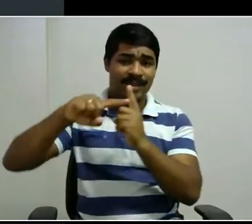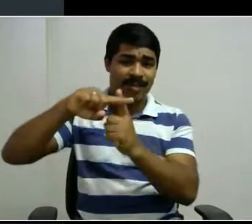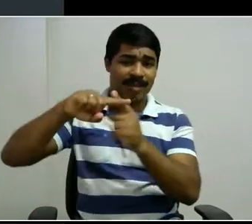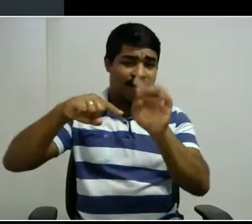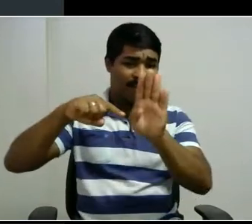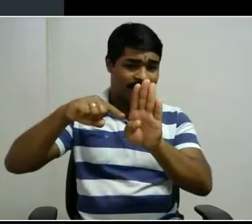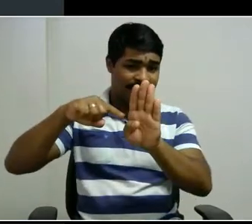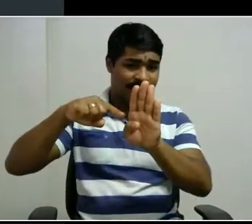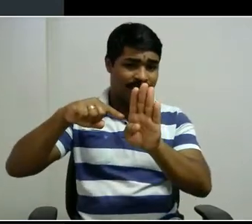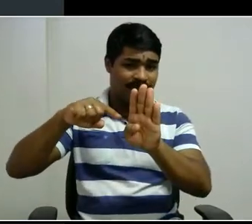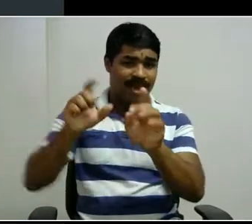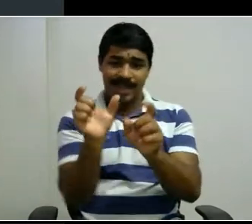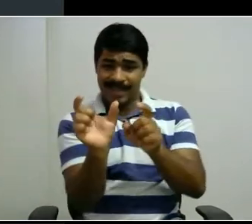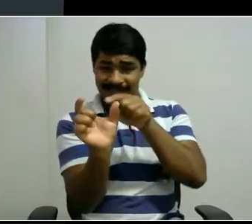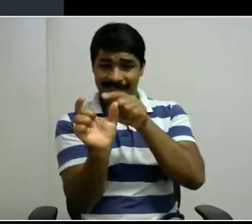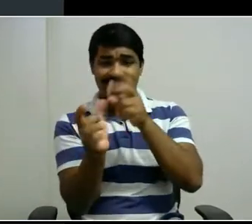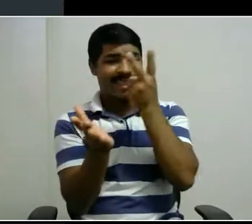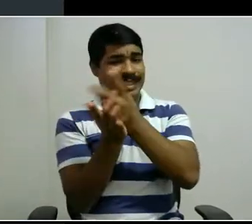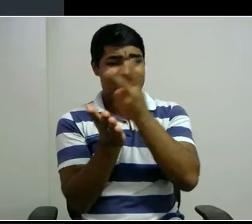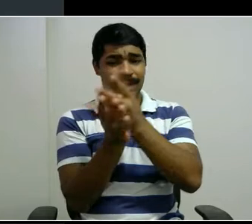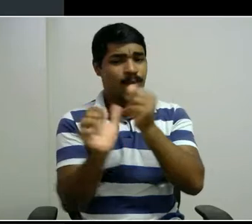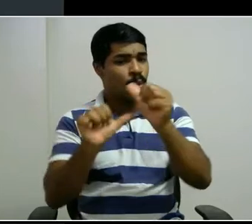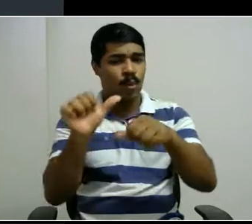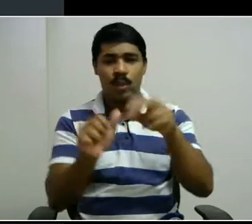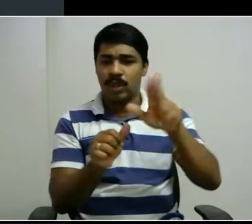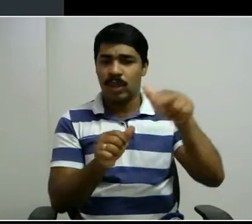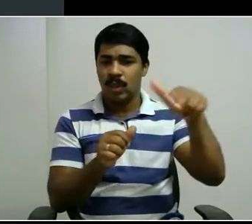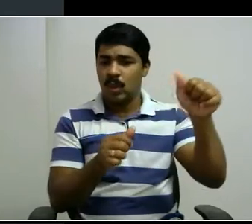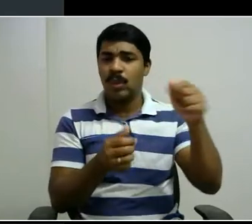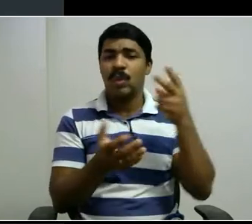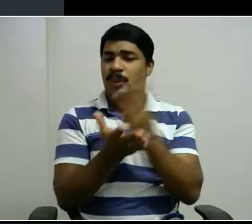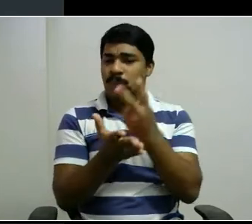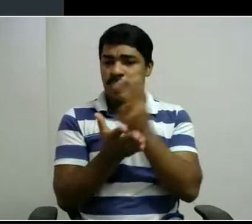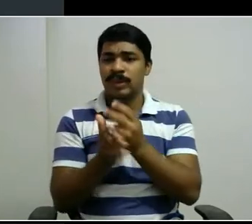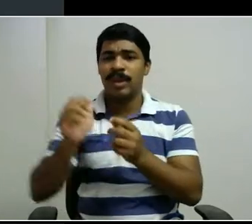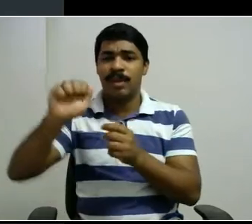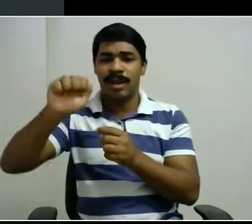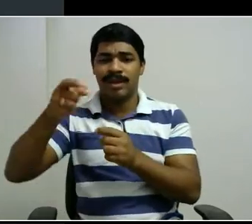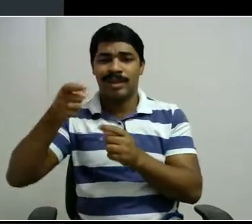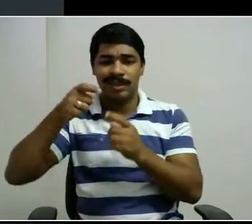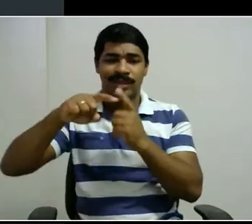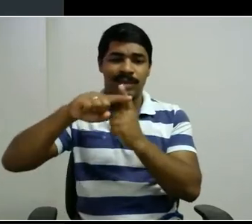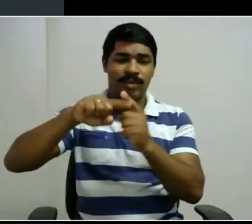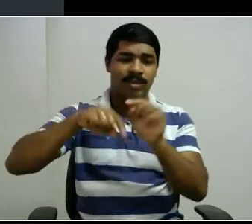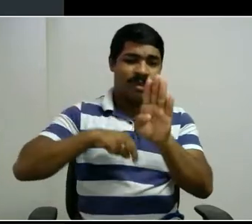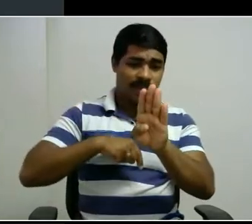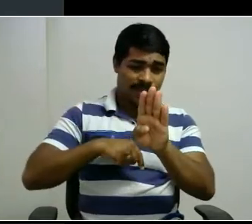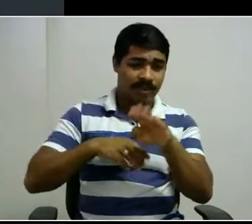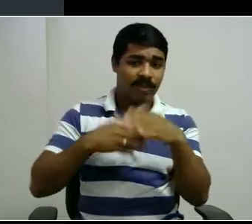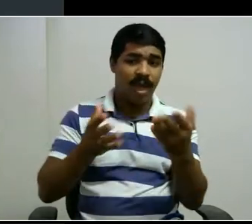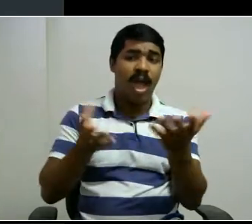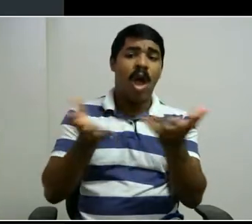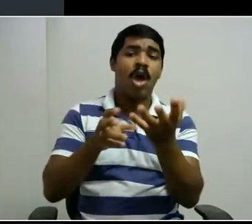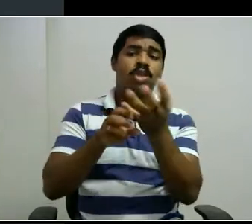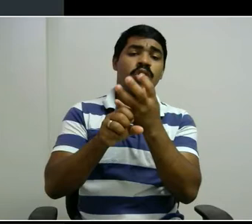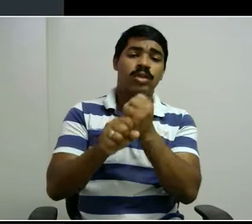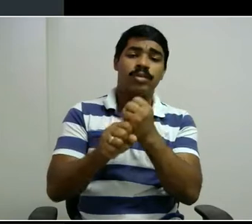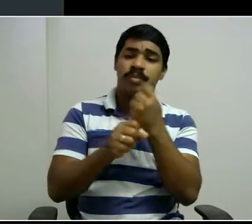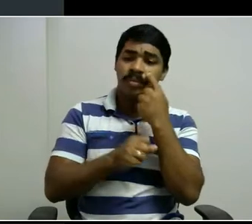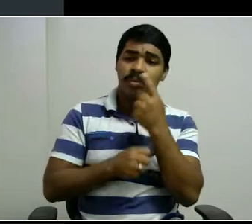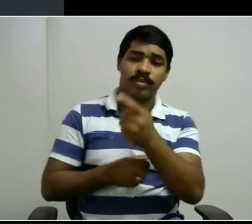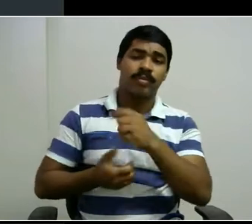tá? Ela tem essa forma geral, você vai pegar a função e vai igualar ela a zero. Aí você vai resolver essa conta, né?